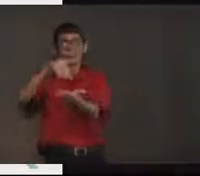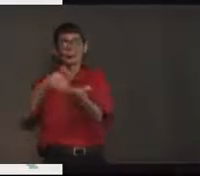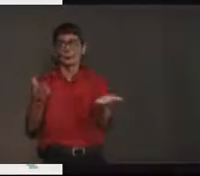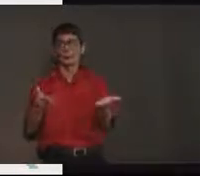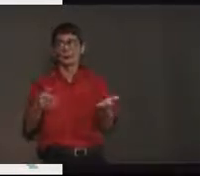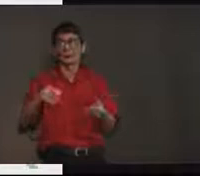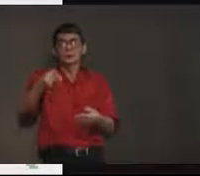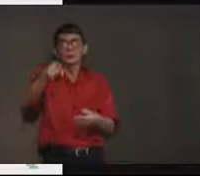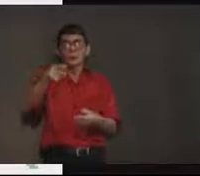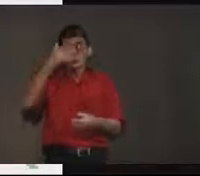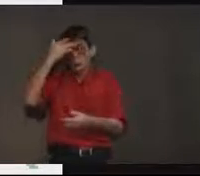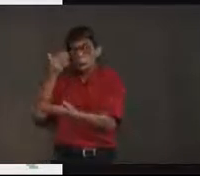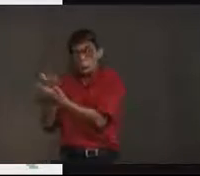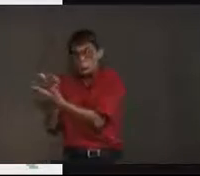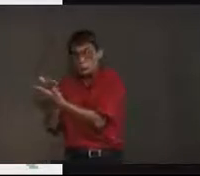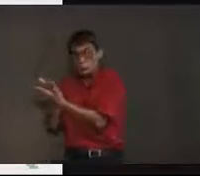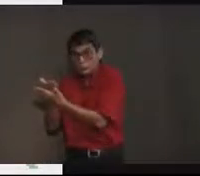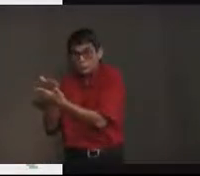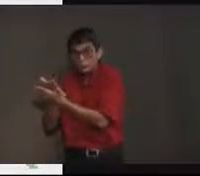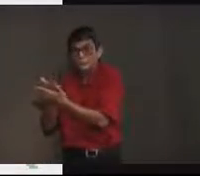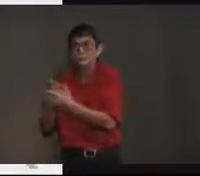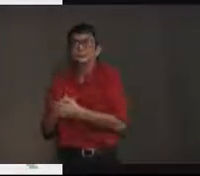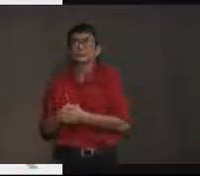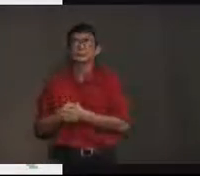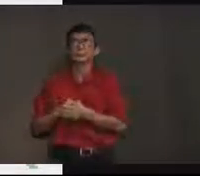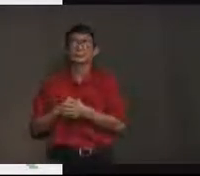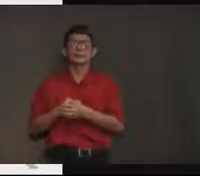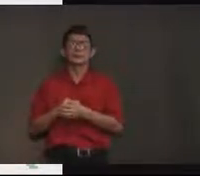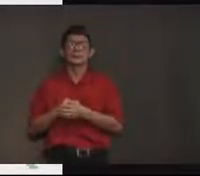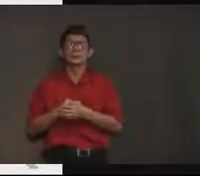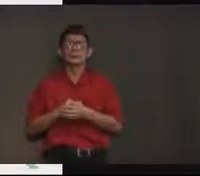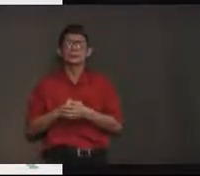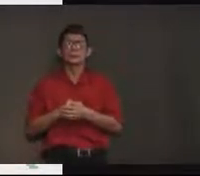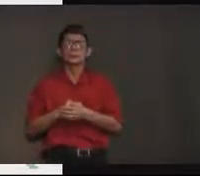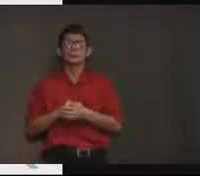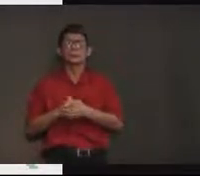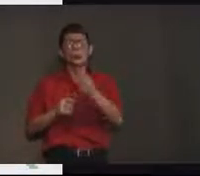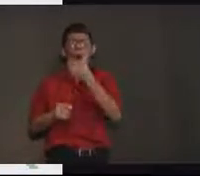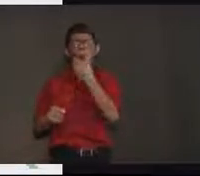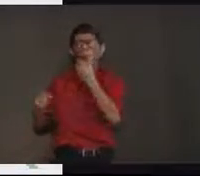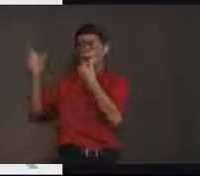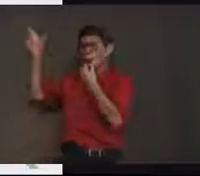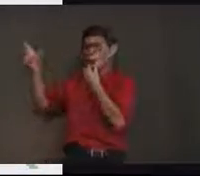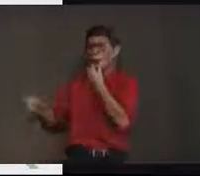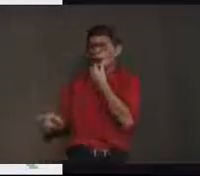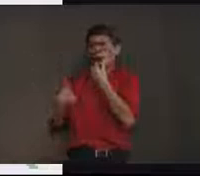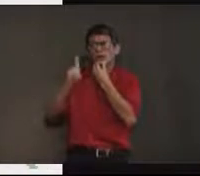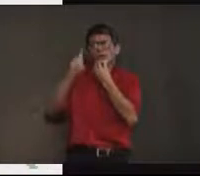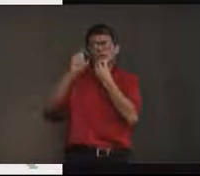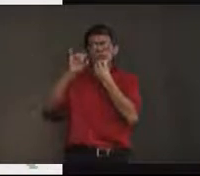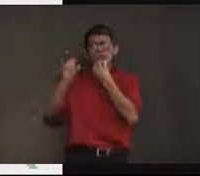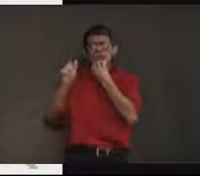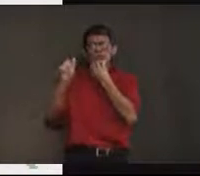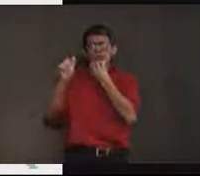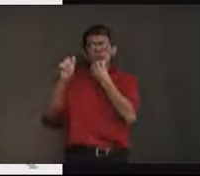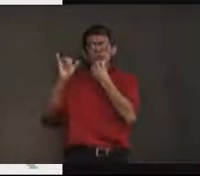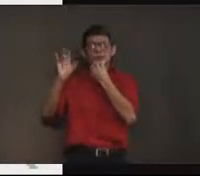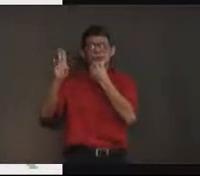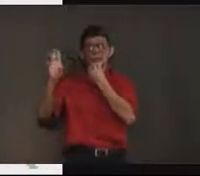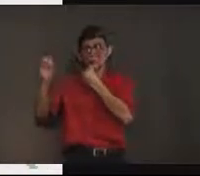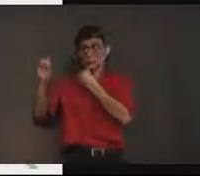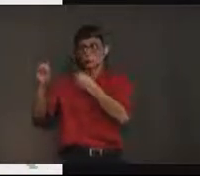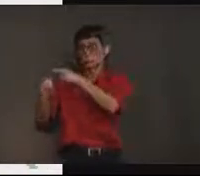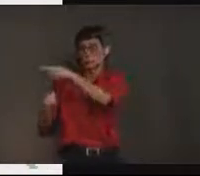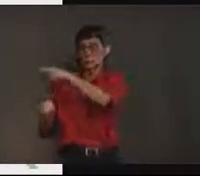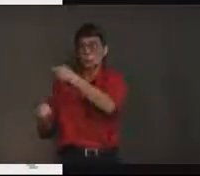de quem estuda esses problemas têm nomes importantes o nome do professor de Jairo de Figueiredo no Brasil